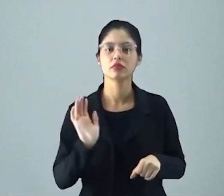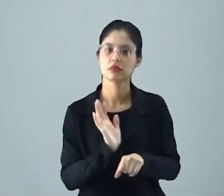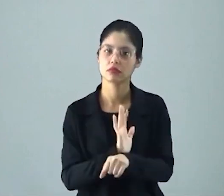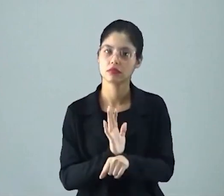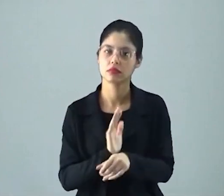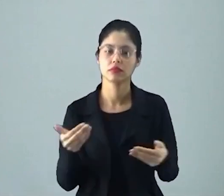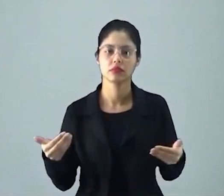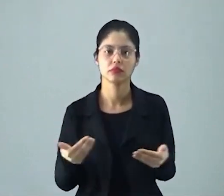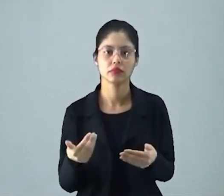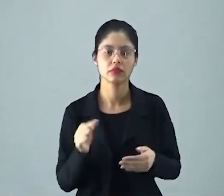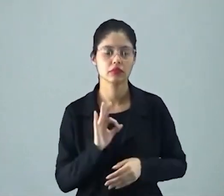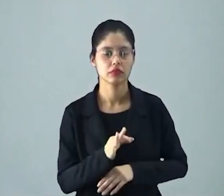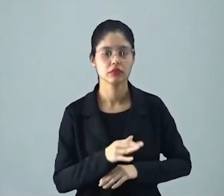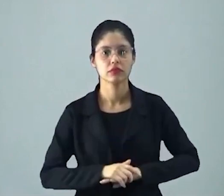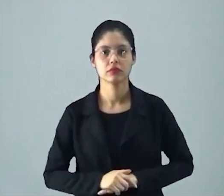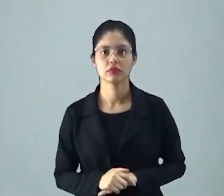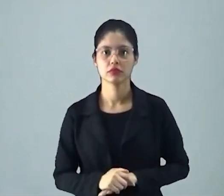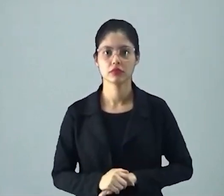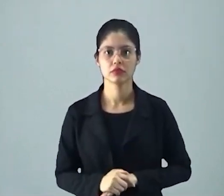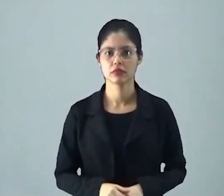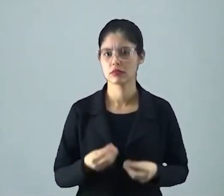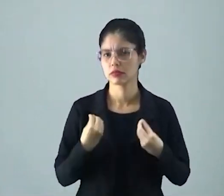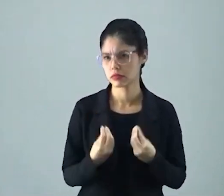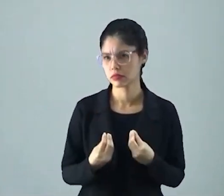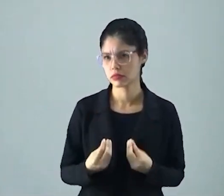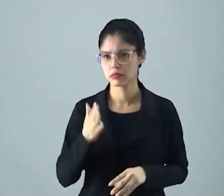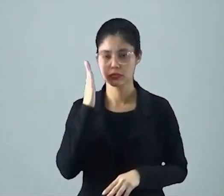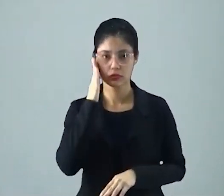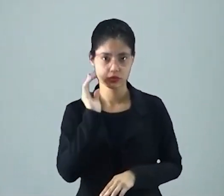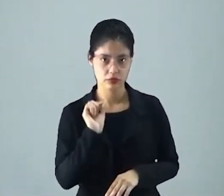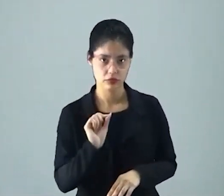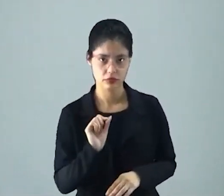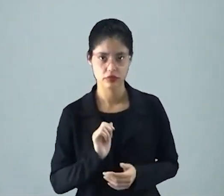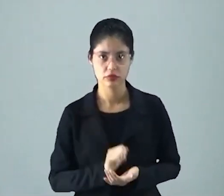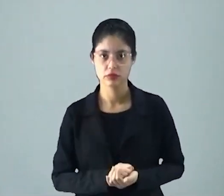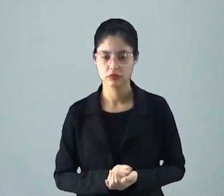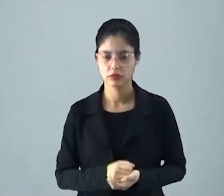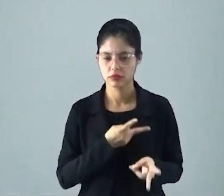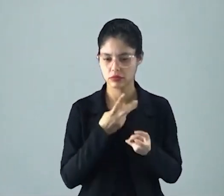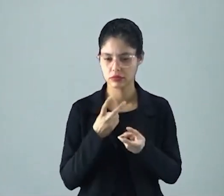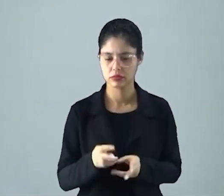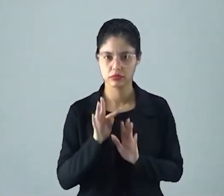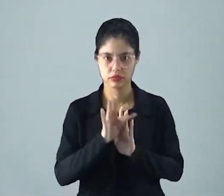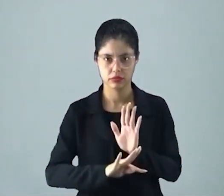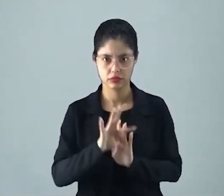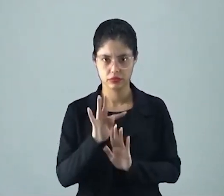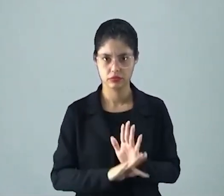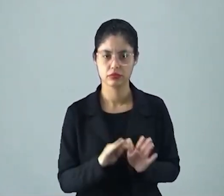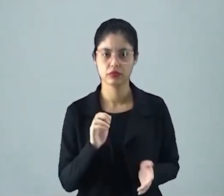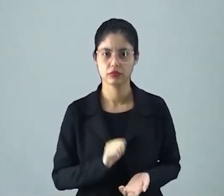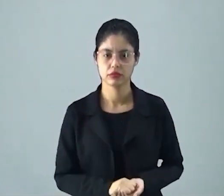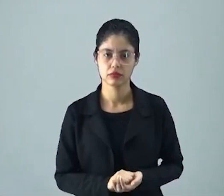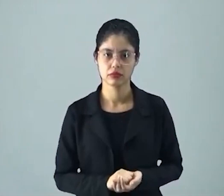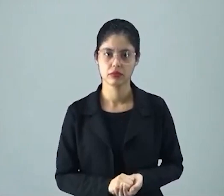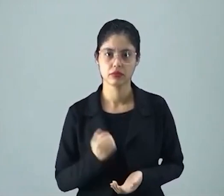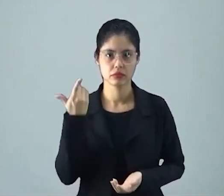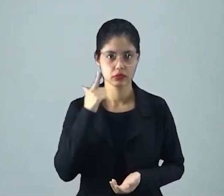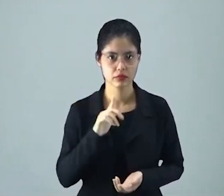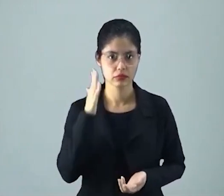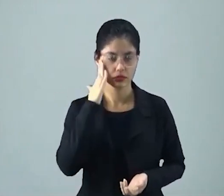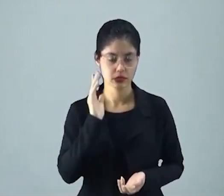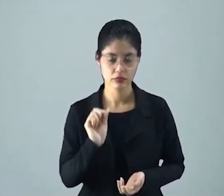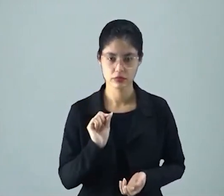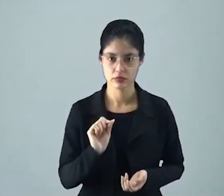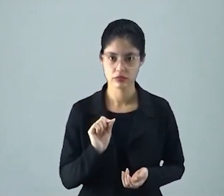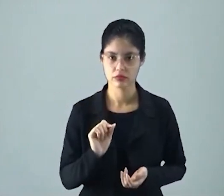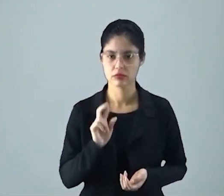hoje, certo? E para que a gente tem que entender isso? Para quando a gente observa um texto, né, a gente consiga